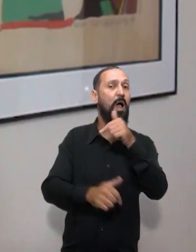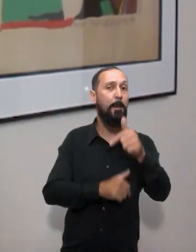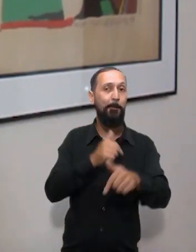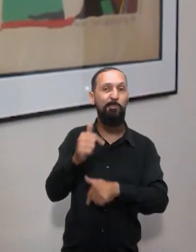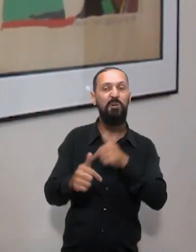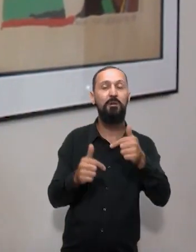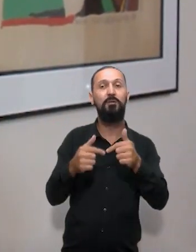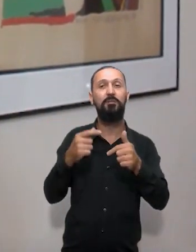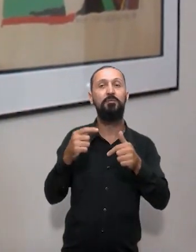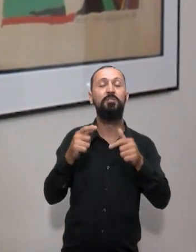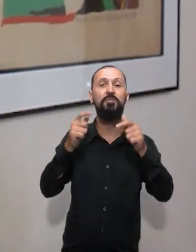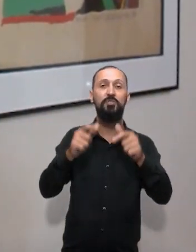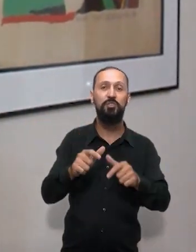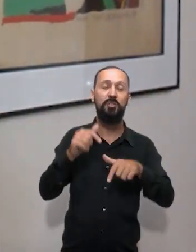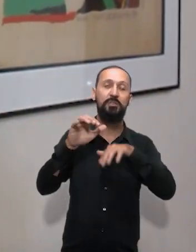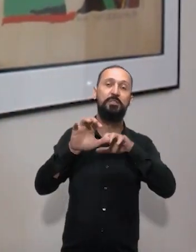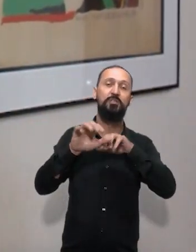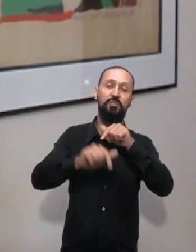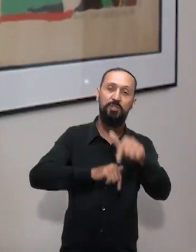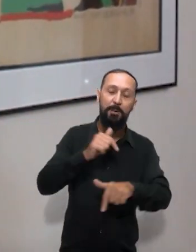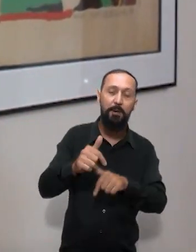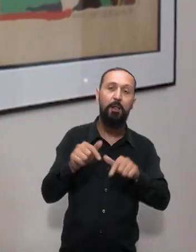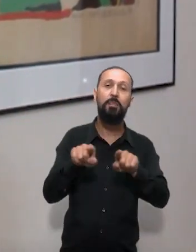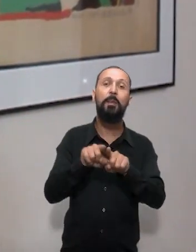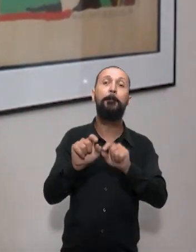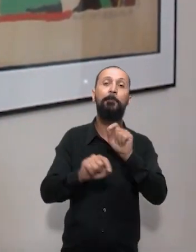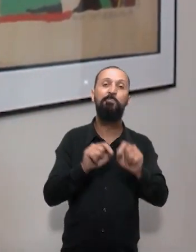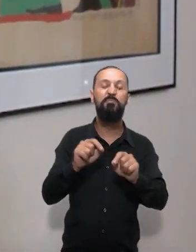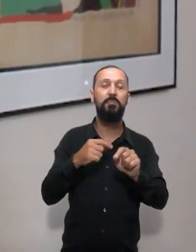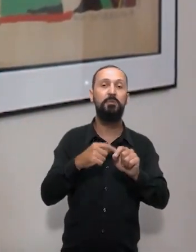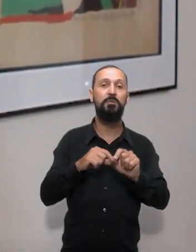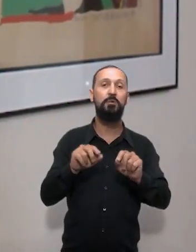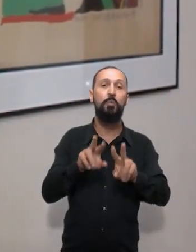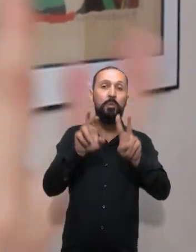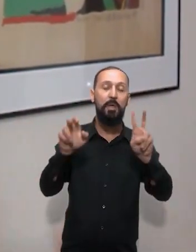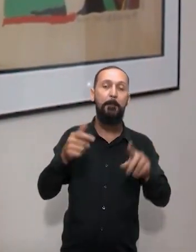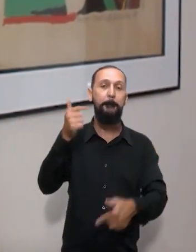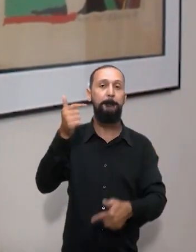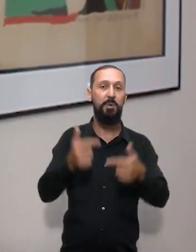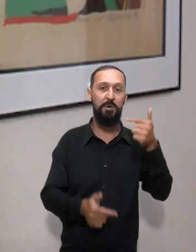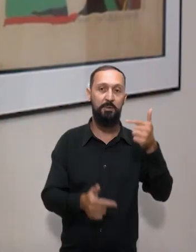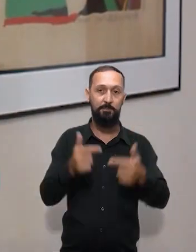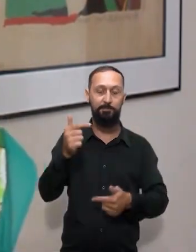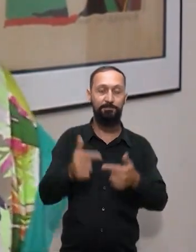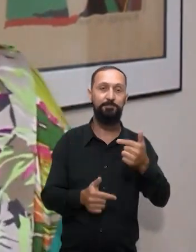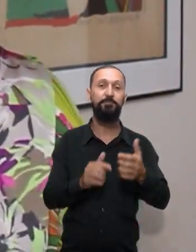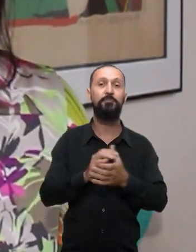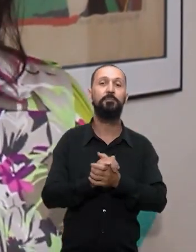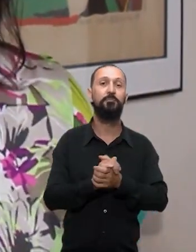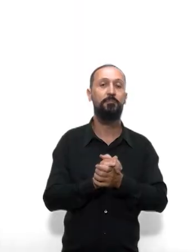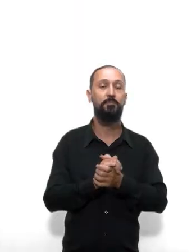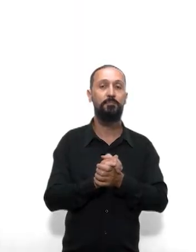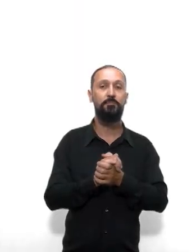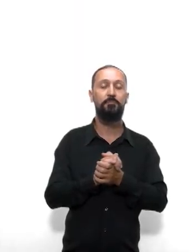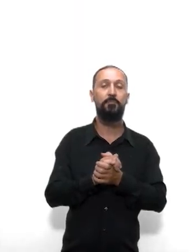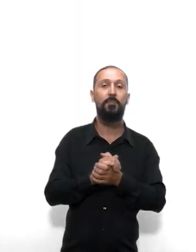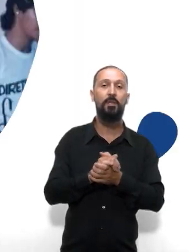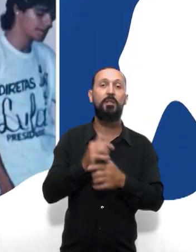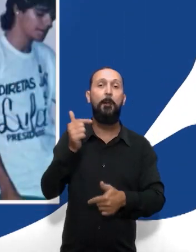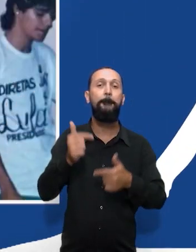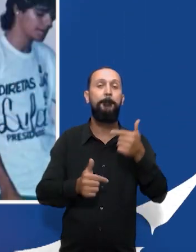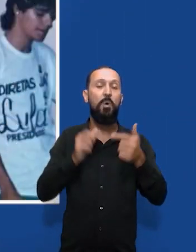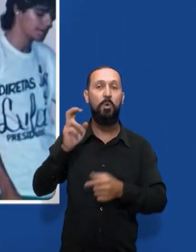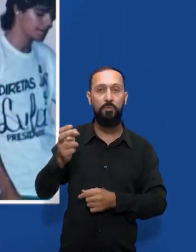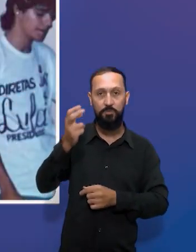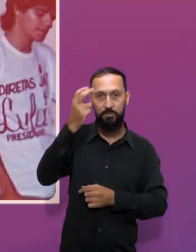ele atuava nessas frentes todas, né? Inclusive na frente política, e